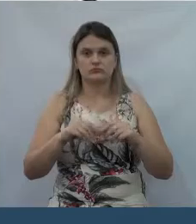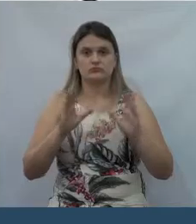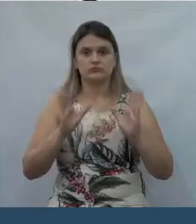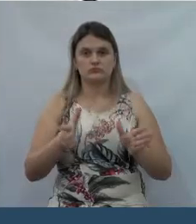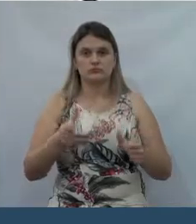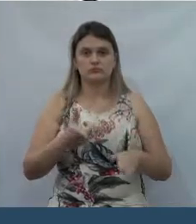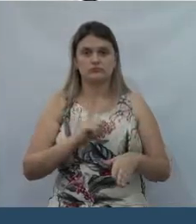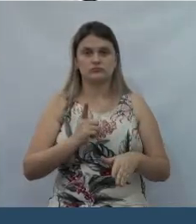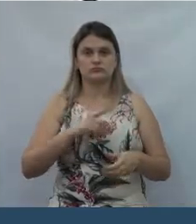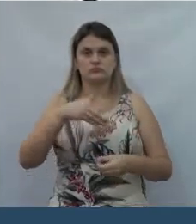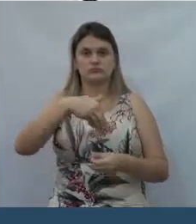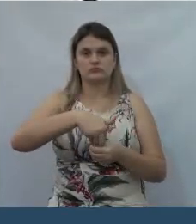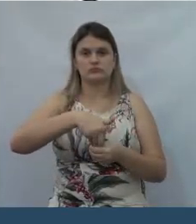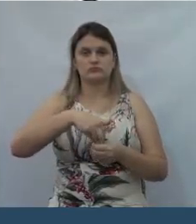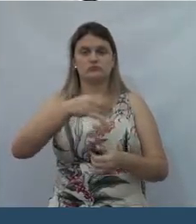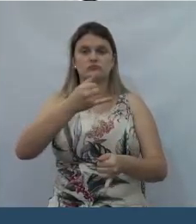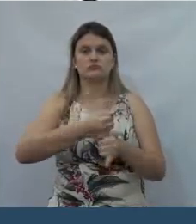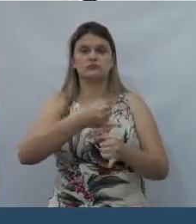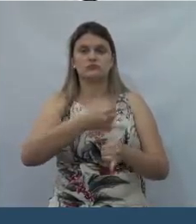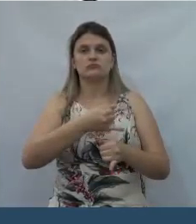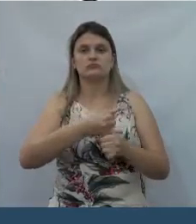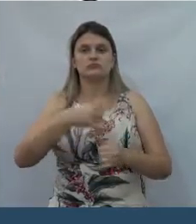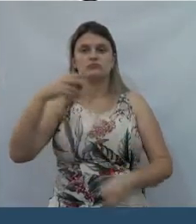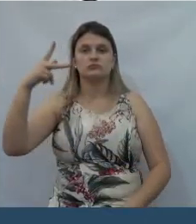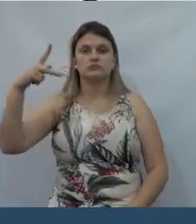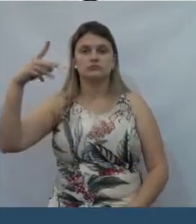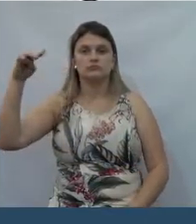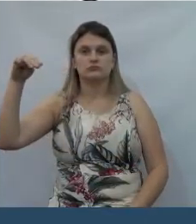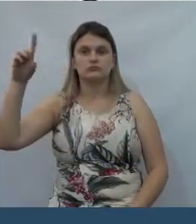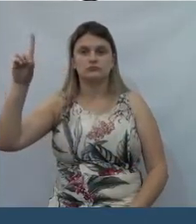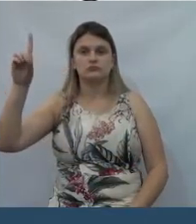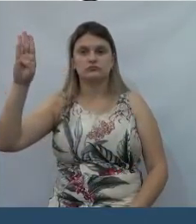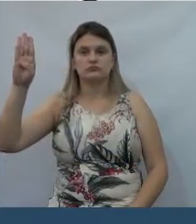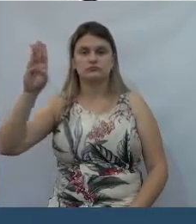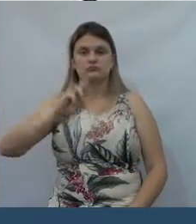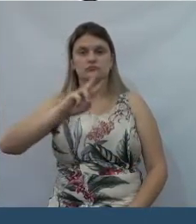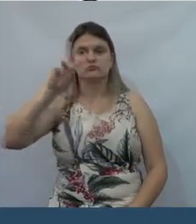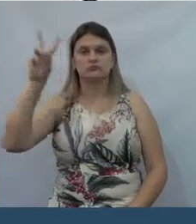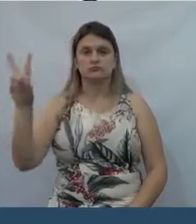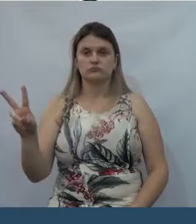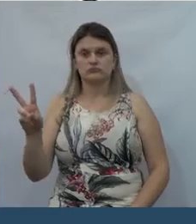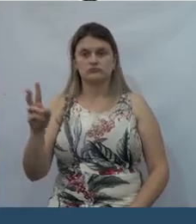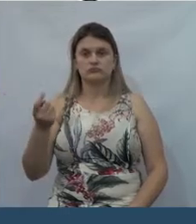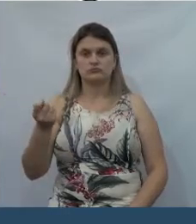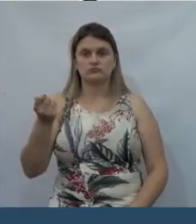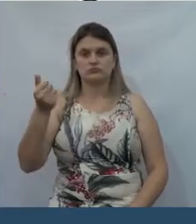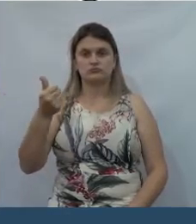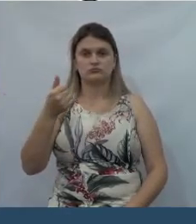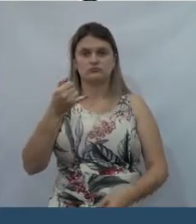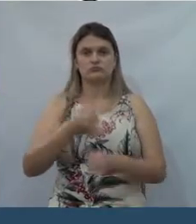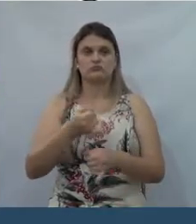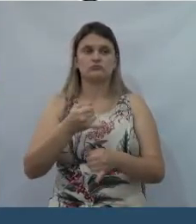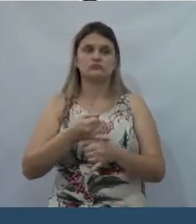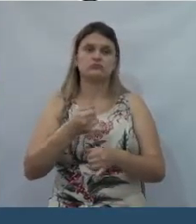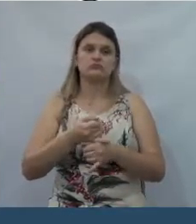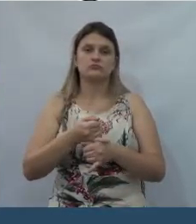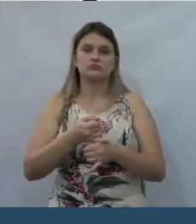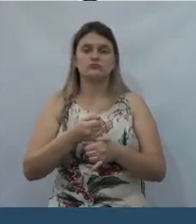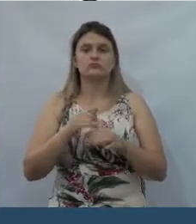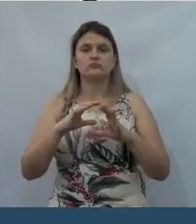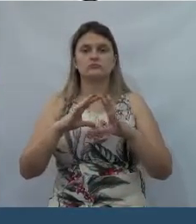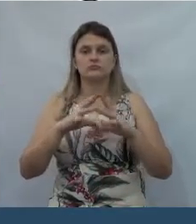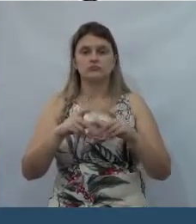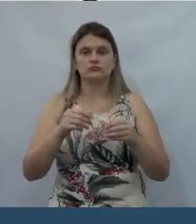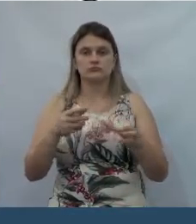a eleição do diretório do PMDB de União da Vitória. Um dos poucos diretórios da